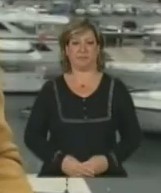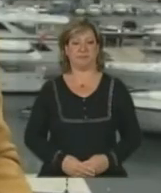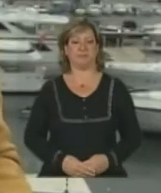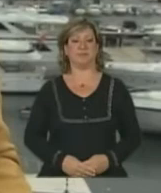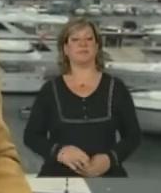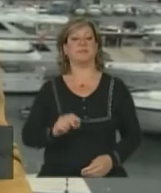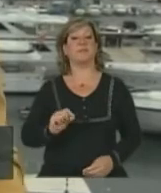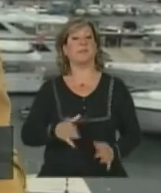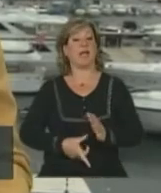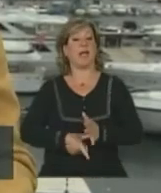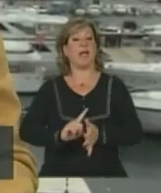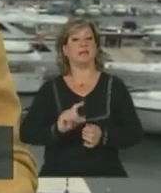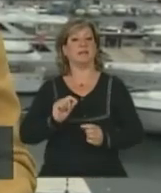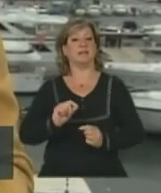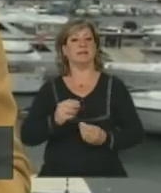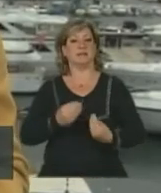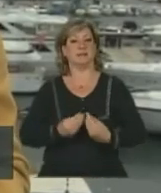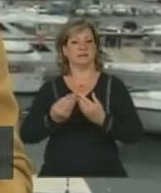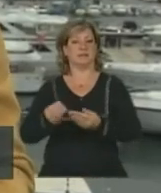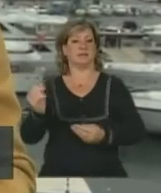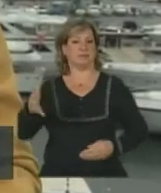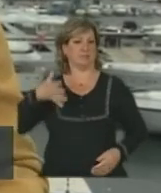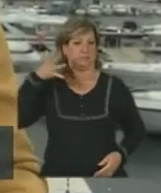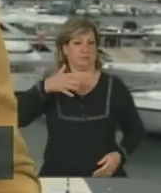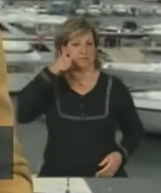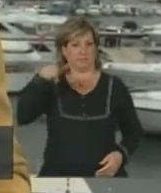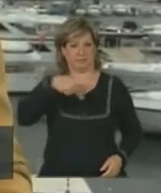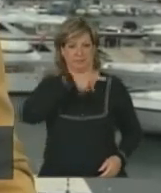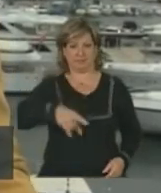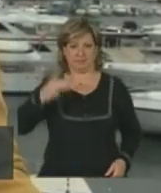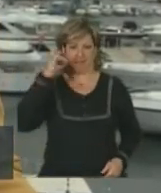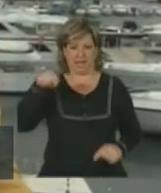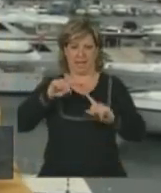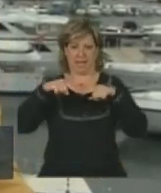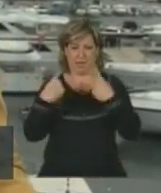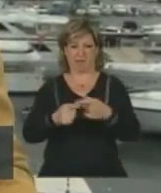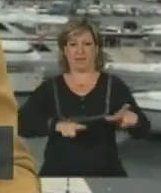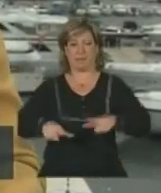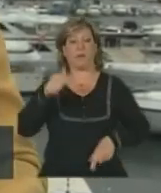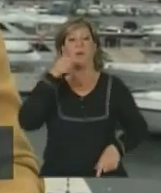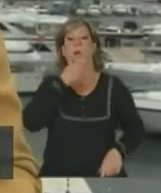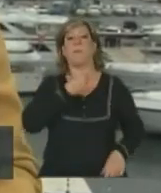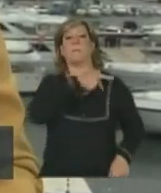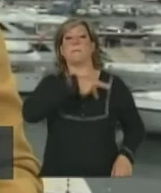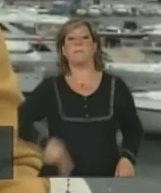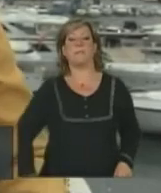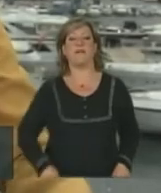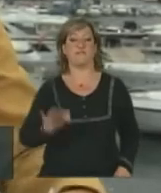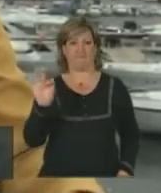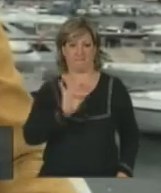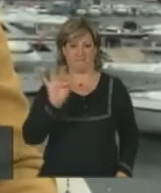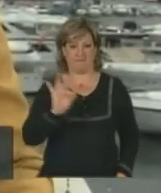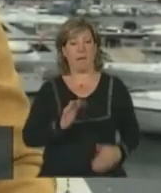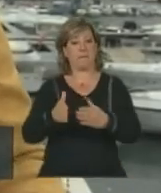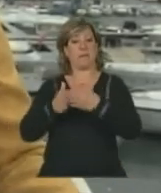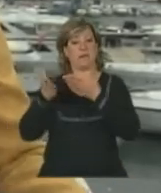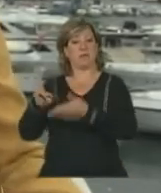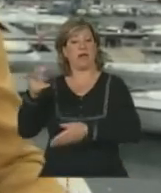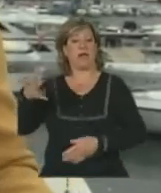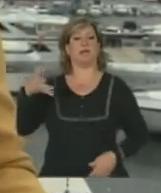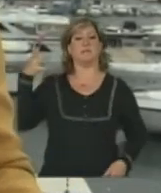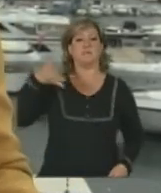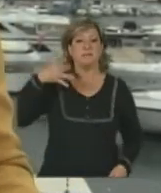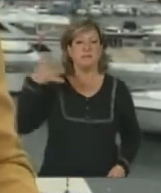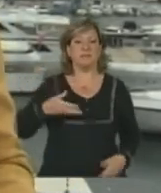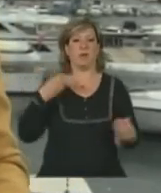e antes de dar a palavra para a presidenta Dilma Rousseff durante a sessão de trabalho o presidente da França Nicolas Sarkozy pediu que ela Transmite uma